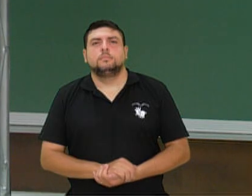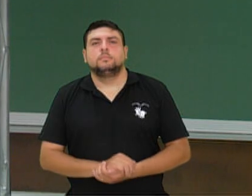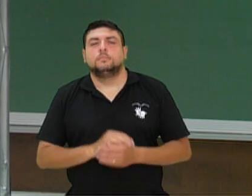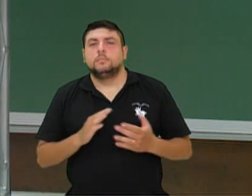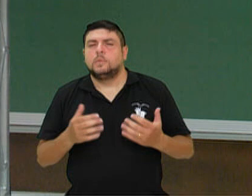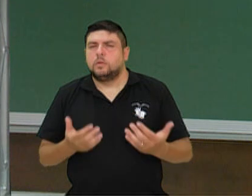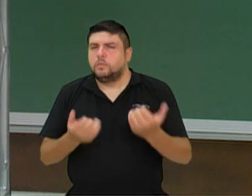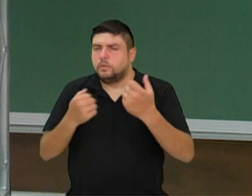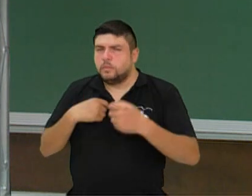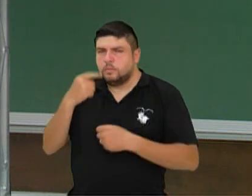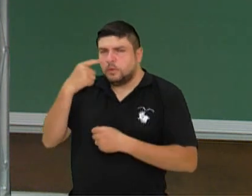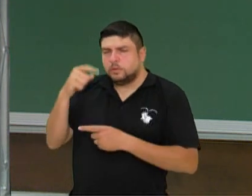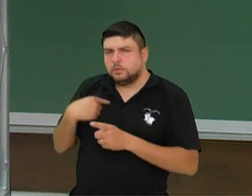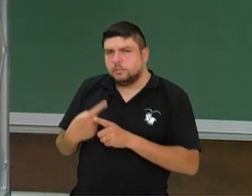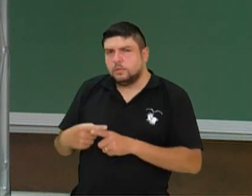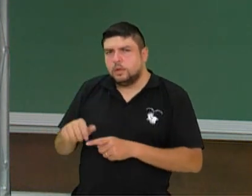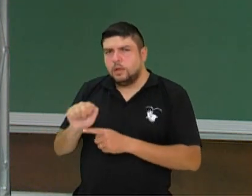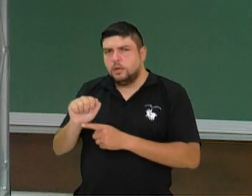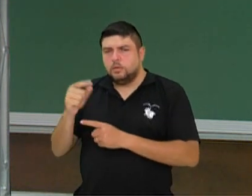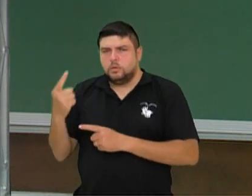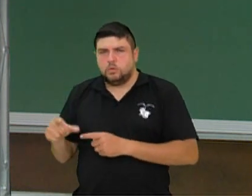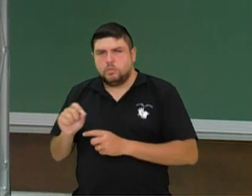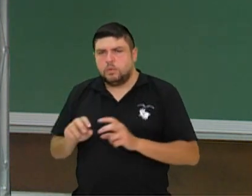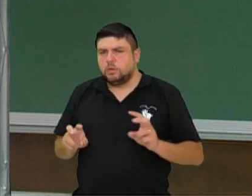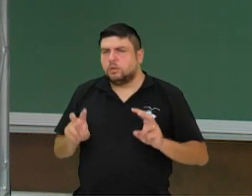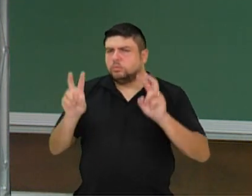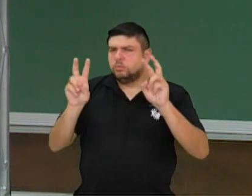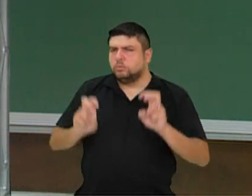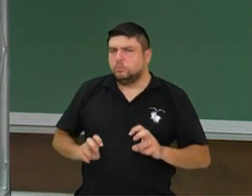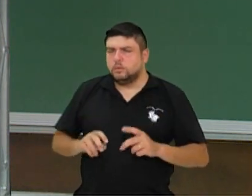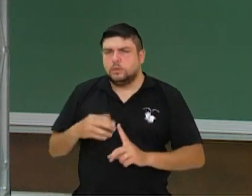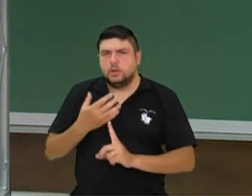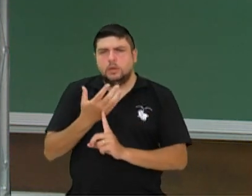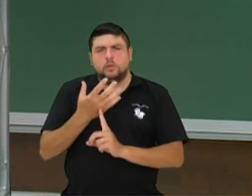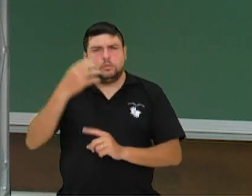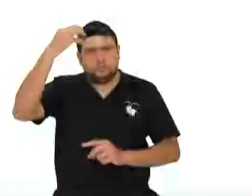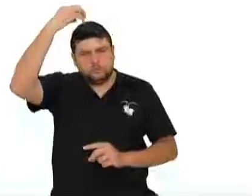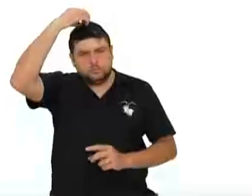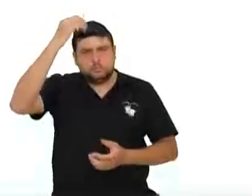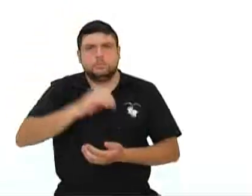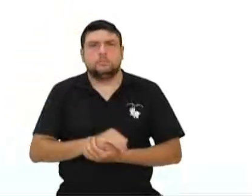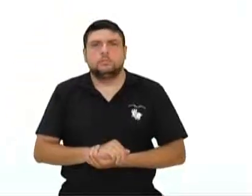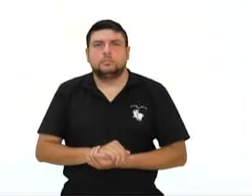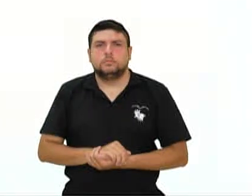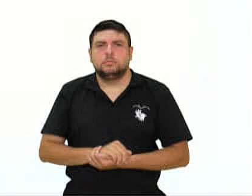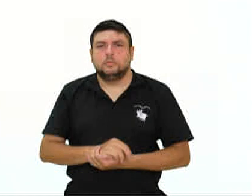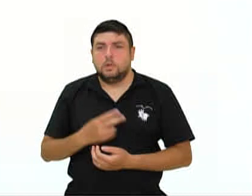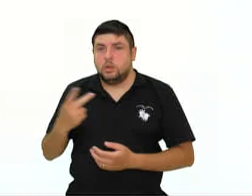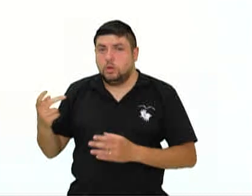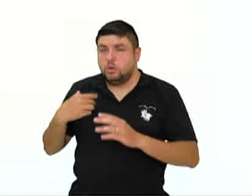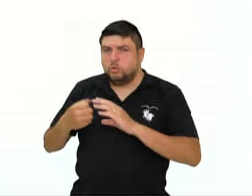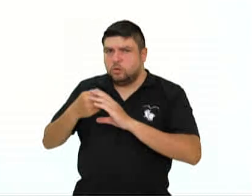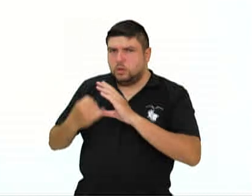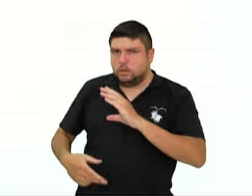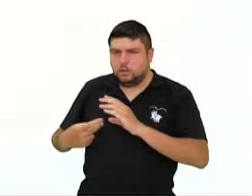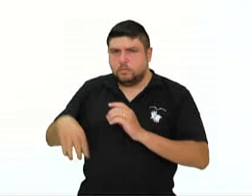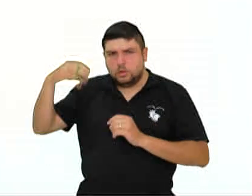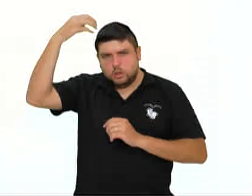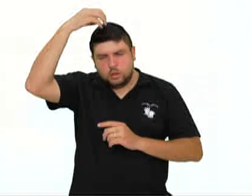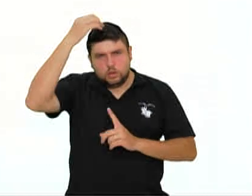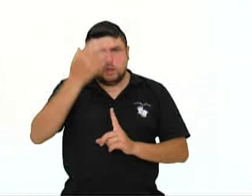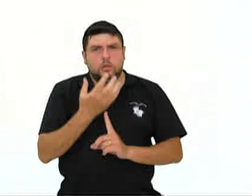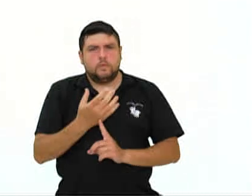Vamos descobrir então por que o Abelardo I detém esse título de Rei da Vela? Sua caracterização como Rei da Vela é